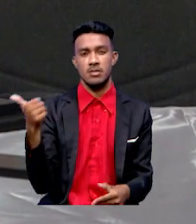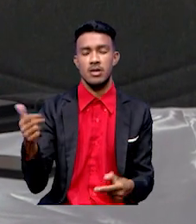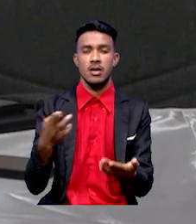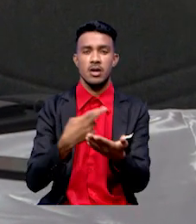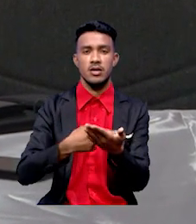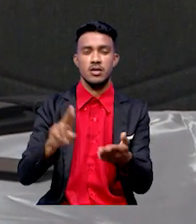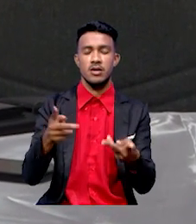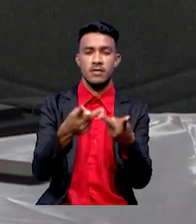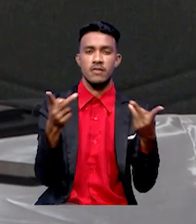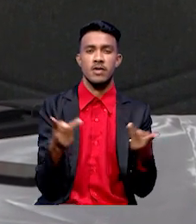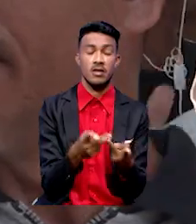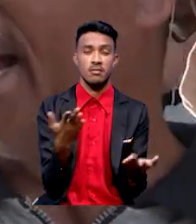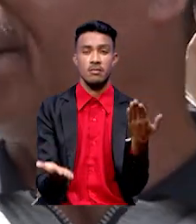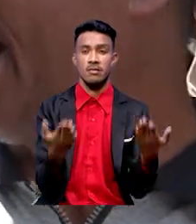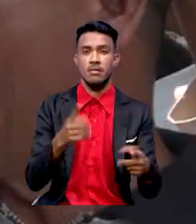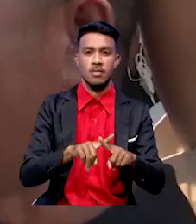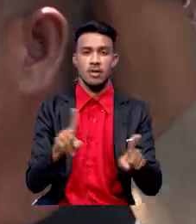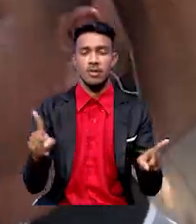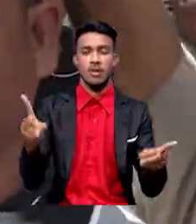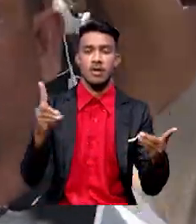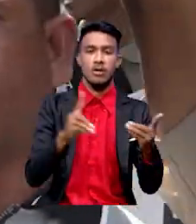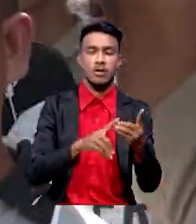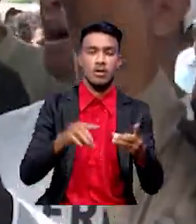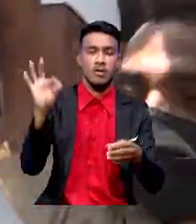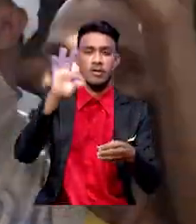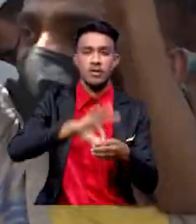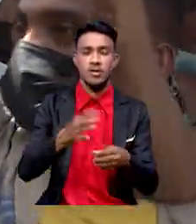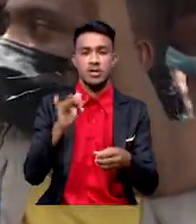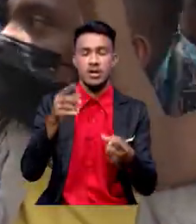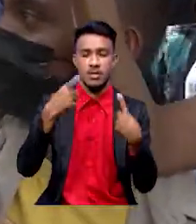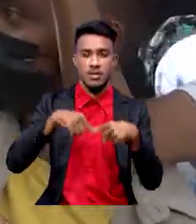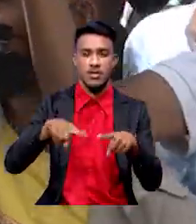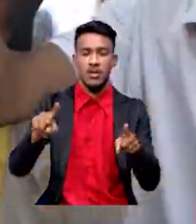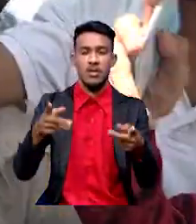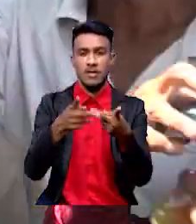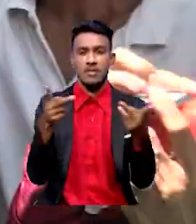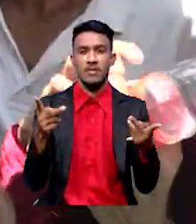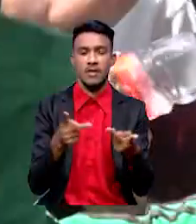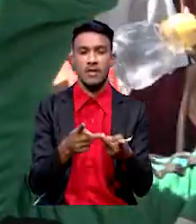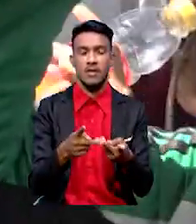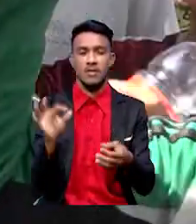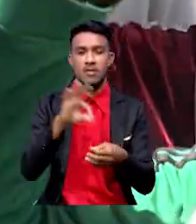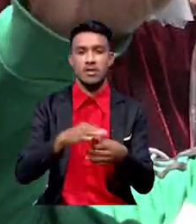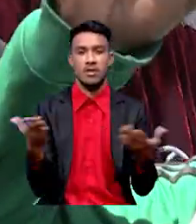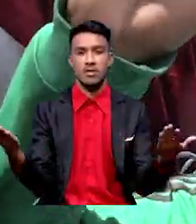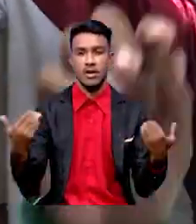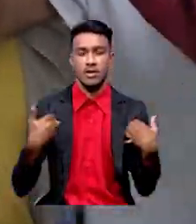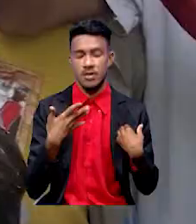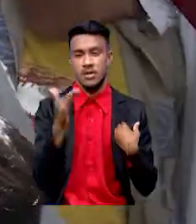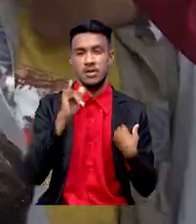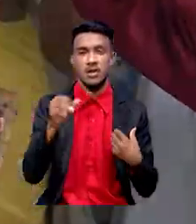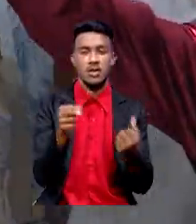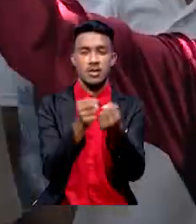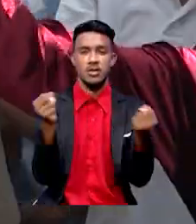e centro paralelo, mas bem e a loram votação, Cira Bafali e centro votação, mas bem estabelece e a Cira